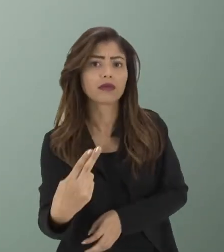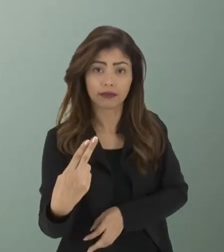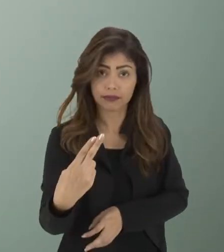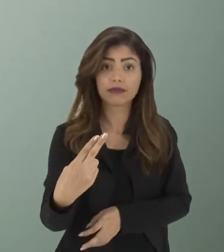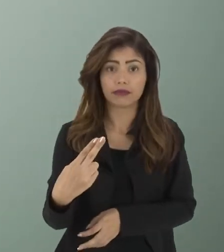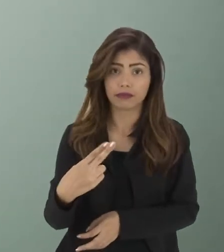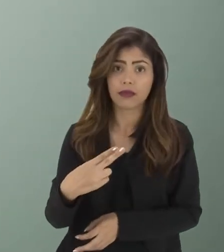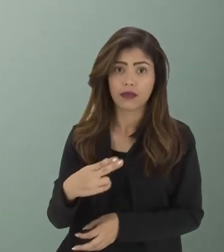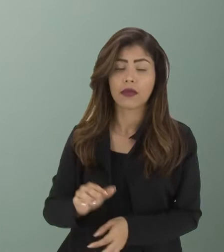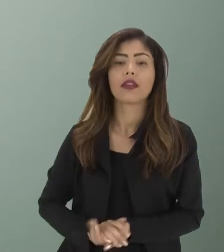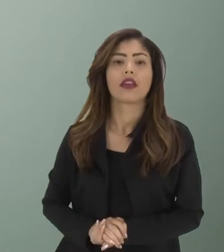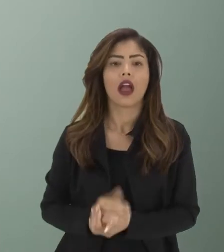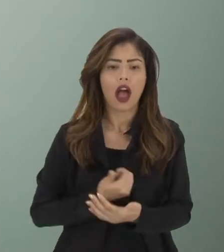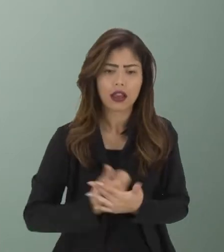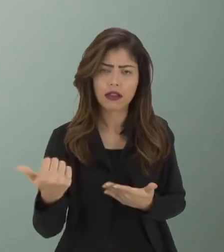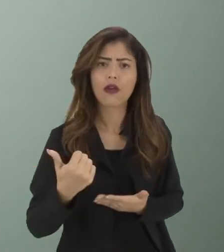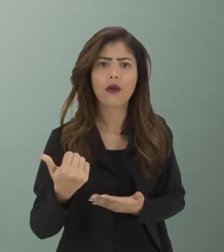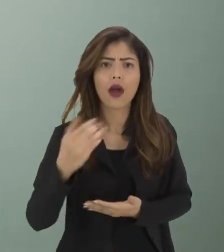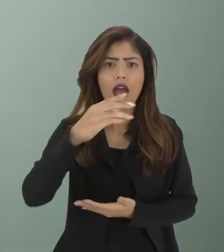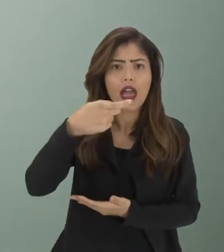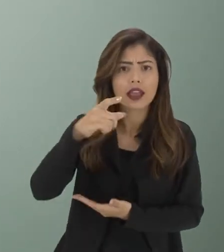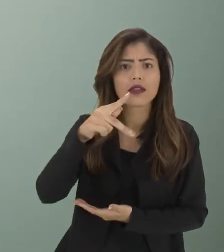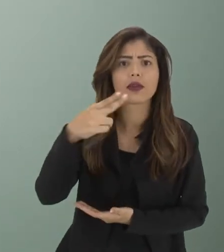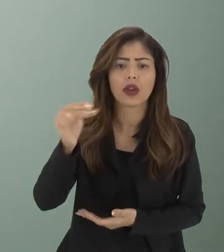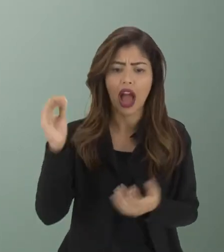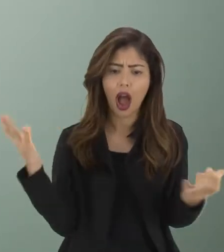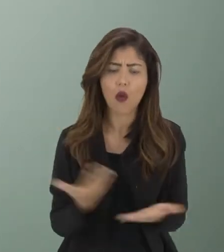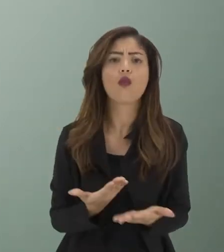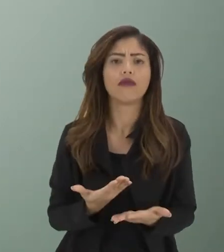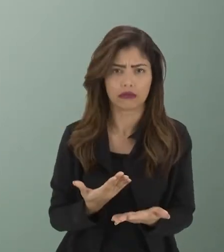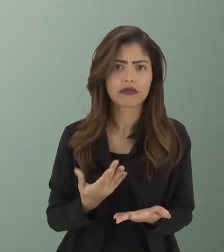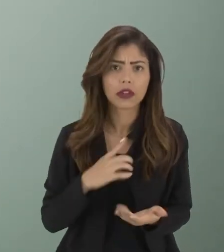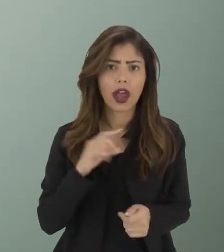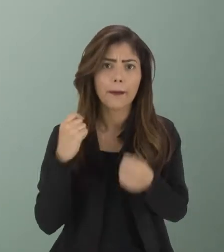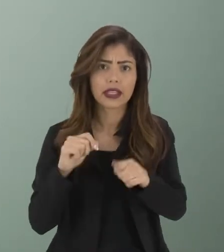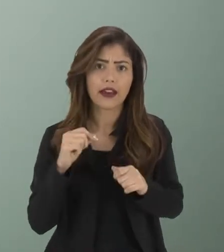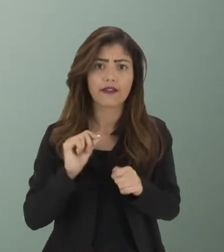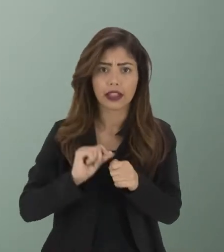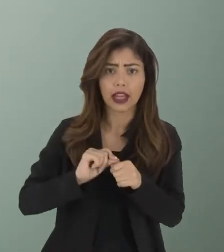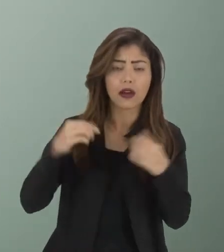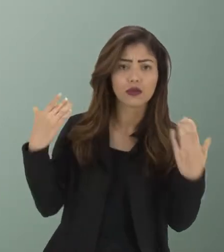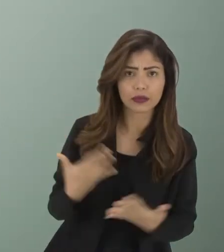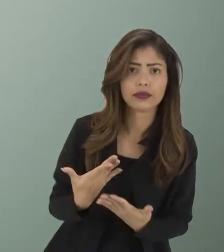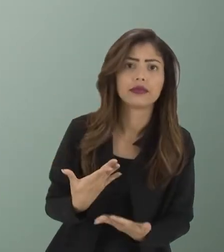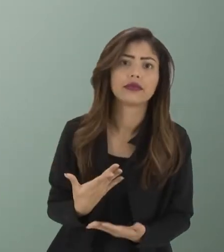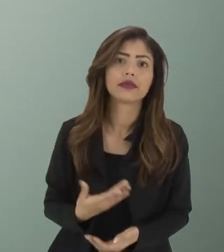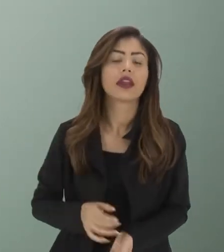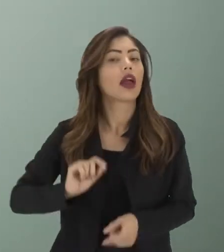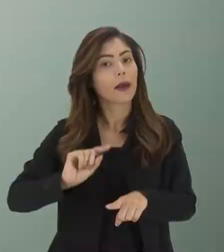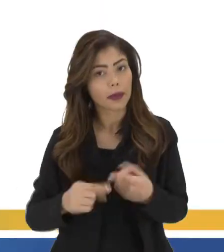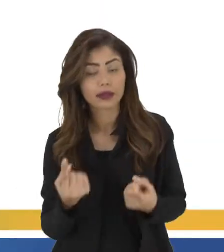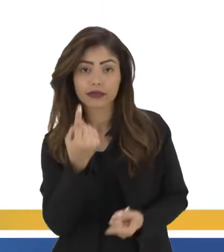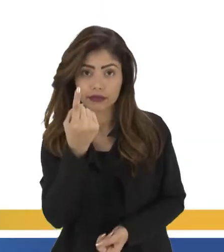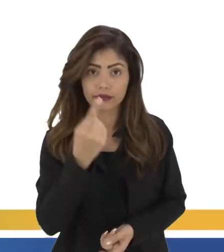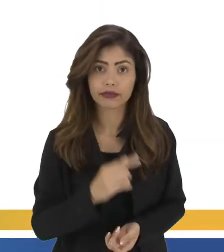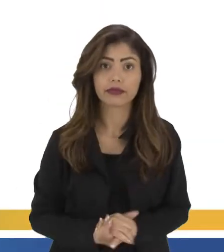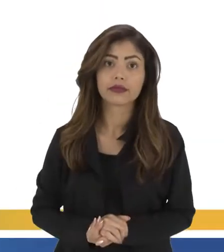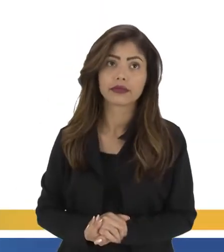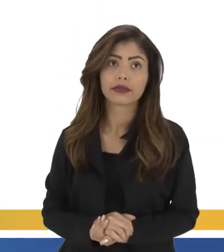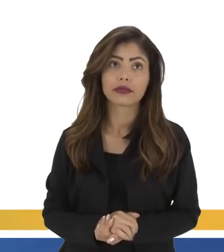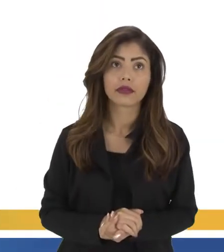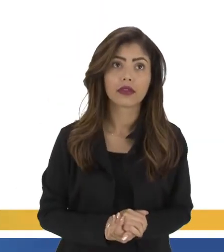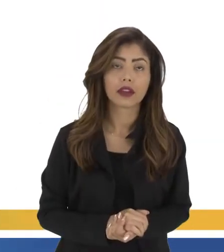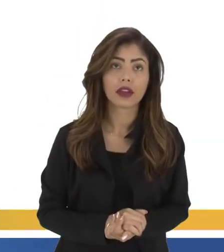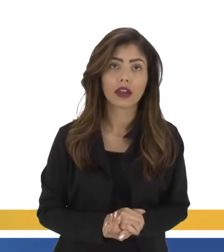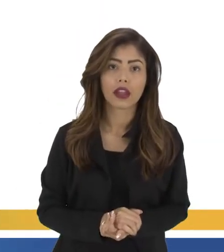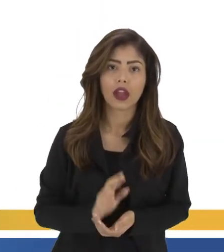são ações espontâneas que você tomou na hora, que você tinha que tomar na hora. E mais um caso,